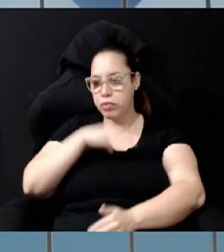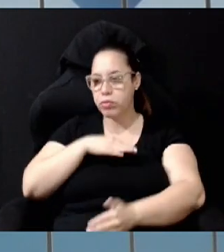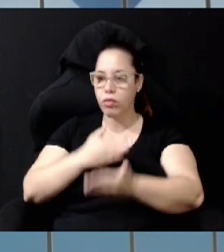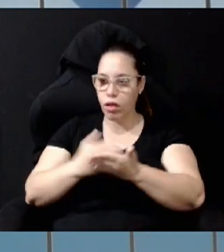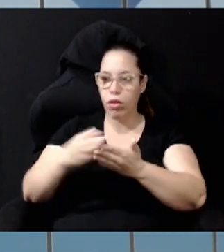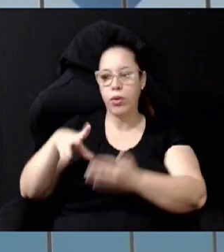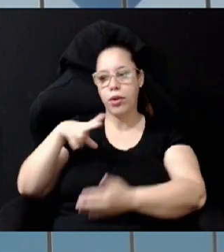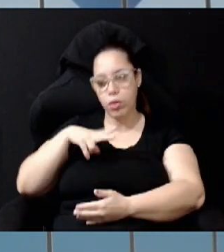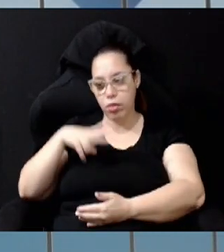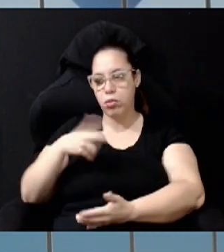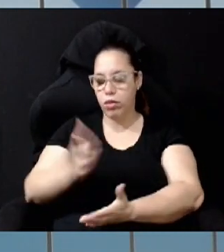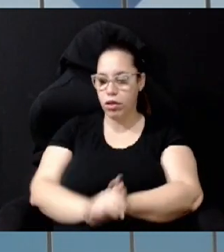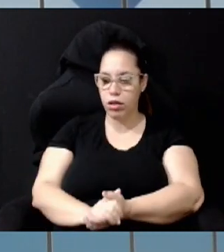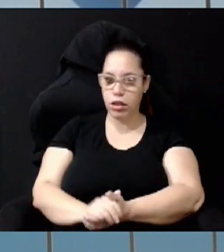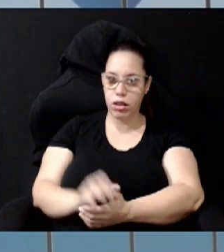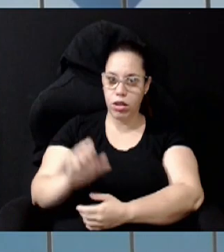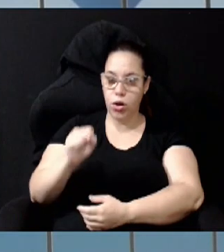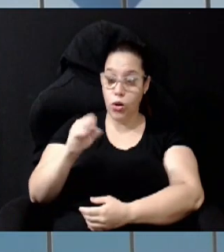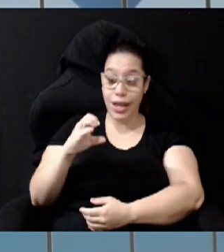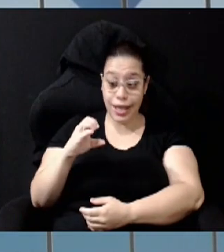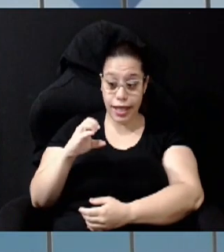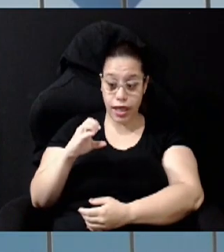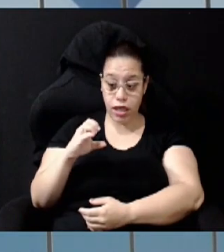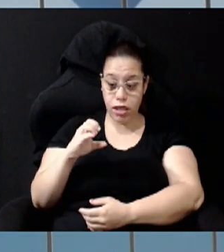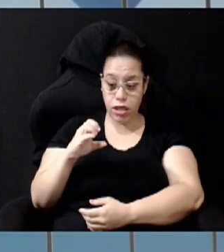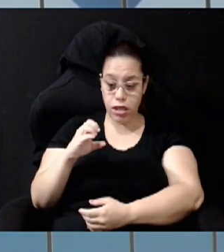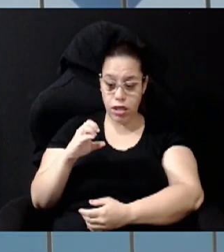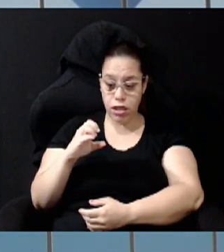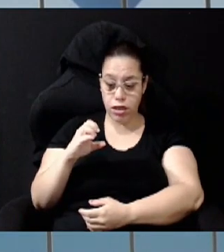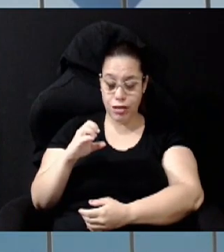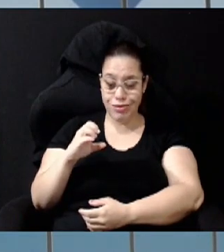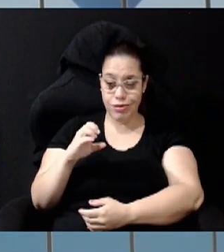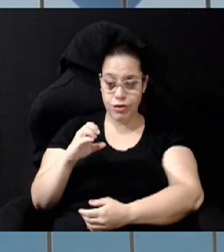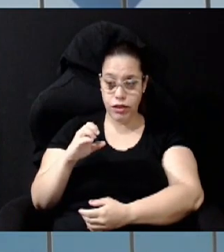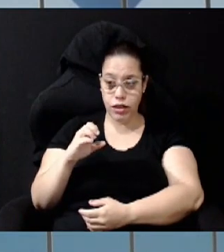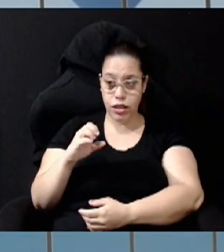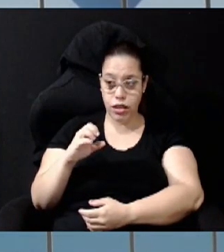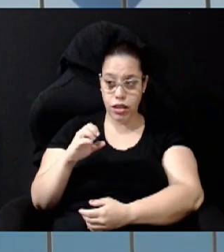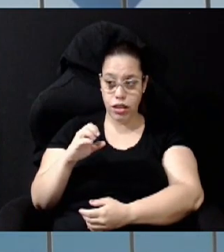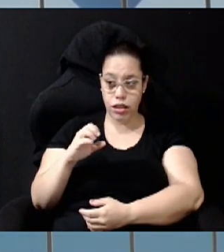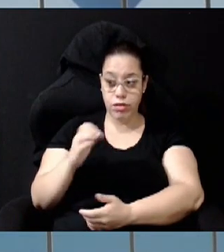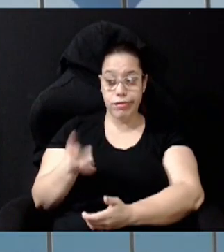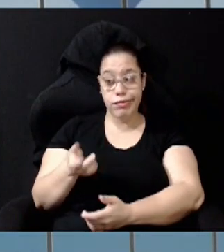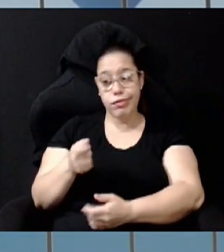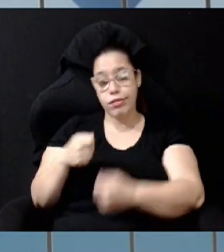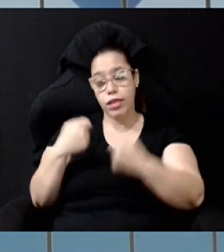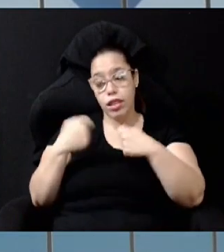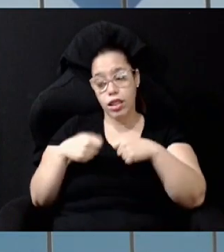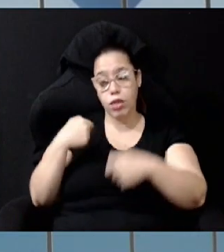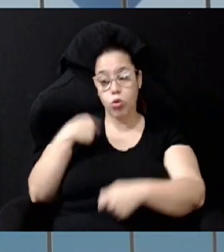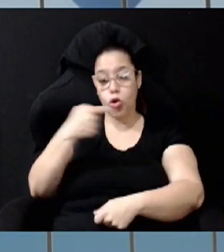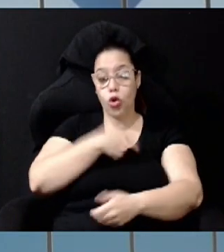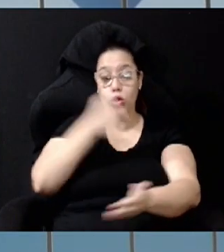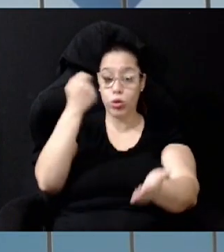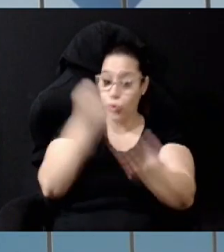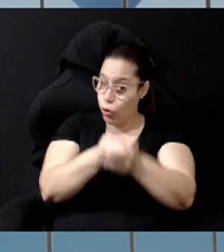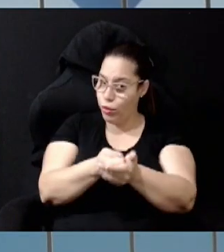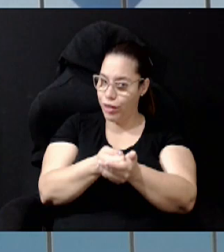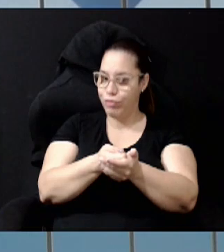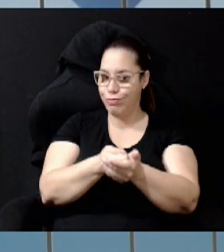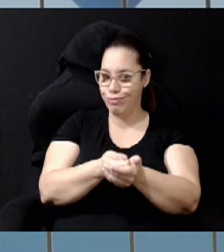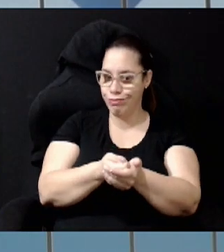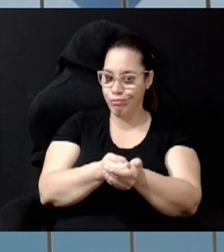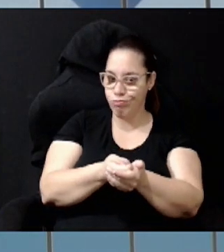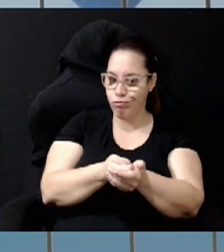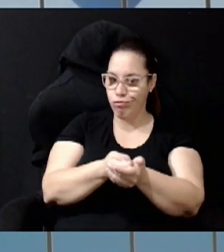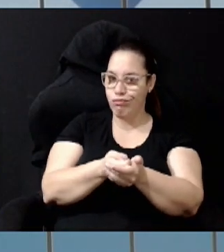o SG, mas eu acho que está faltando nós cobrarmos de forma mais efetiva essa